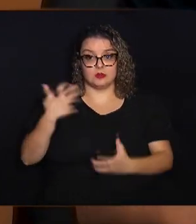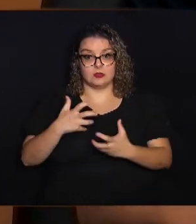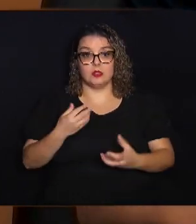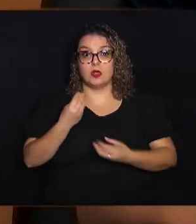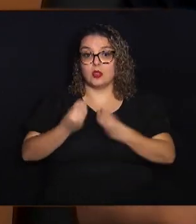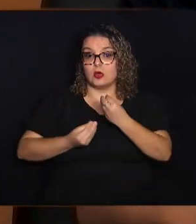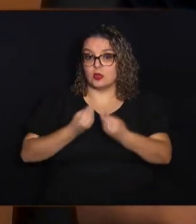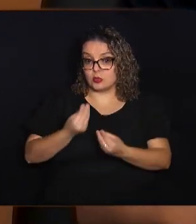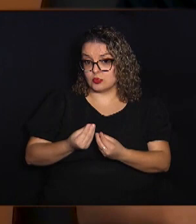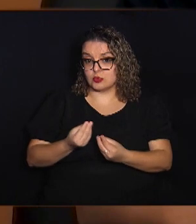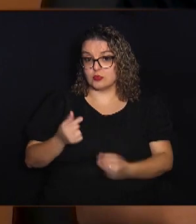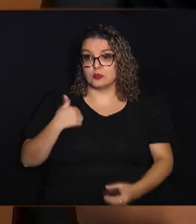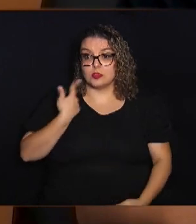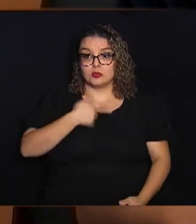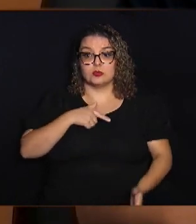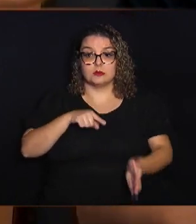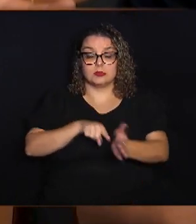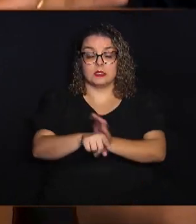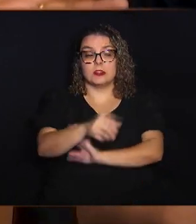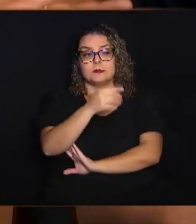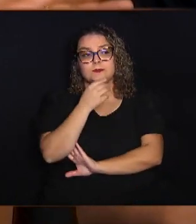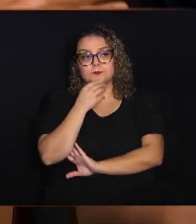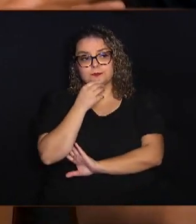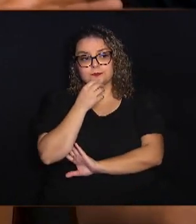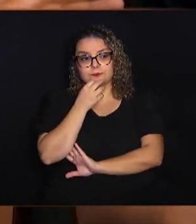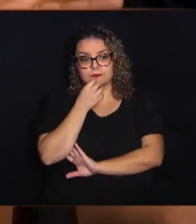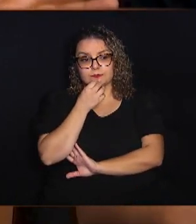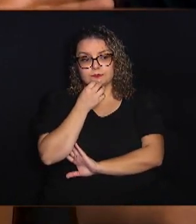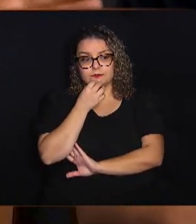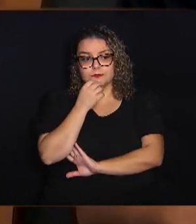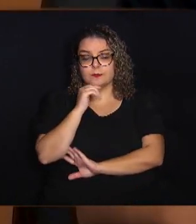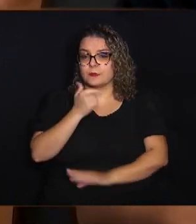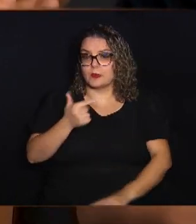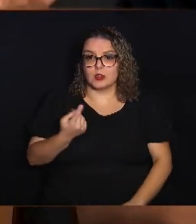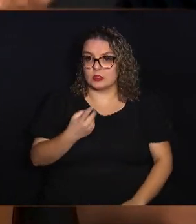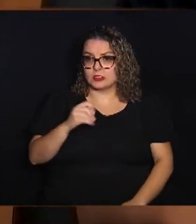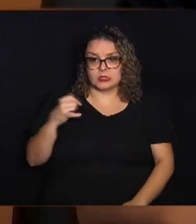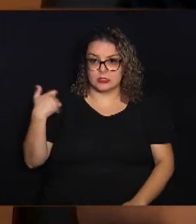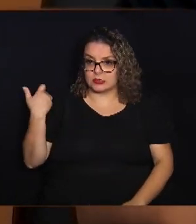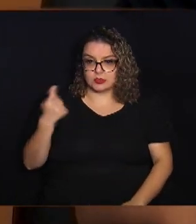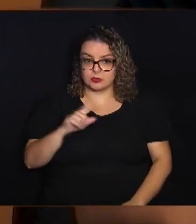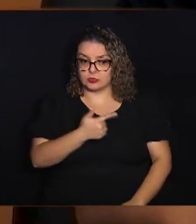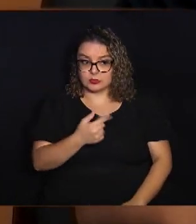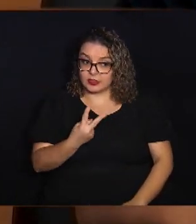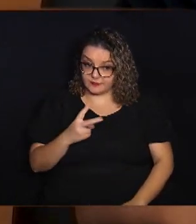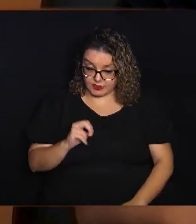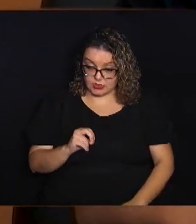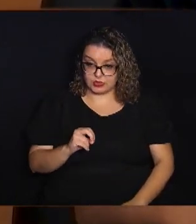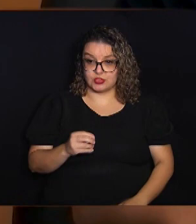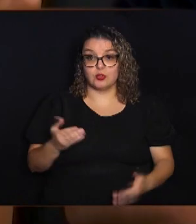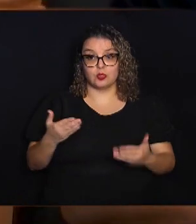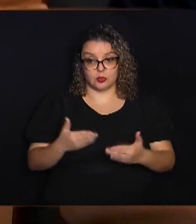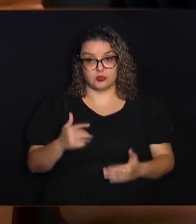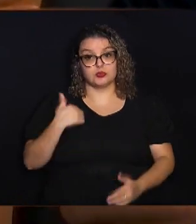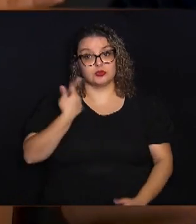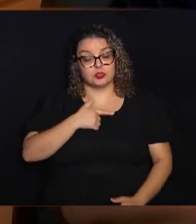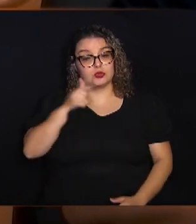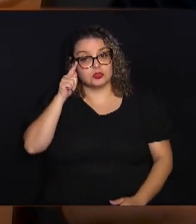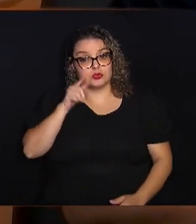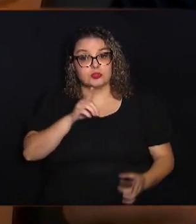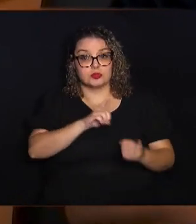nós, para a gente perguntar, bom, não tem 10 idosos, não tem 20, né? Hoje nós só conseguimos